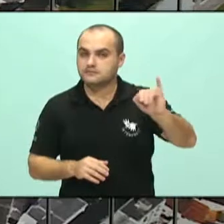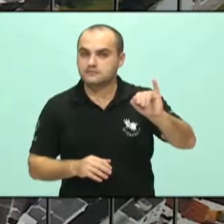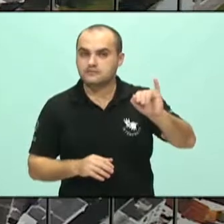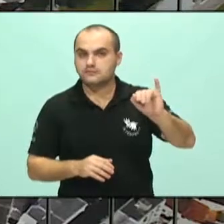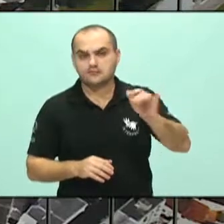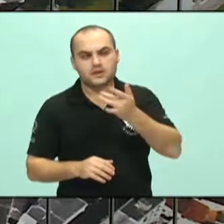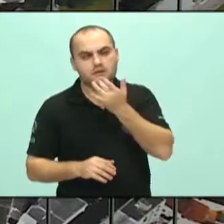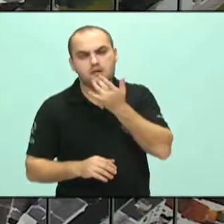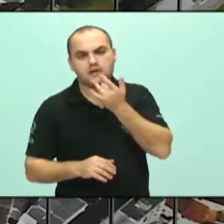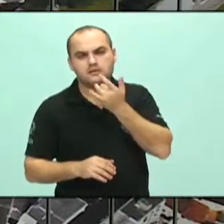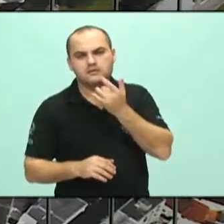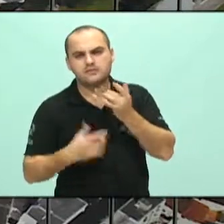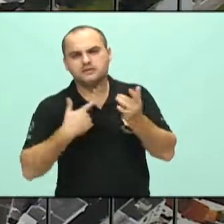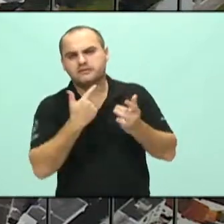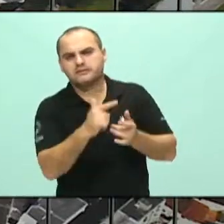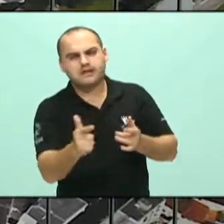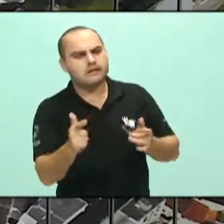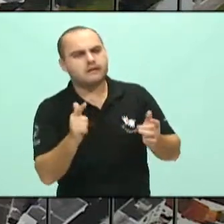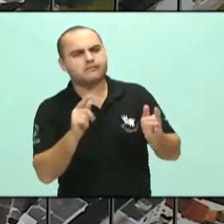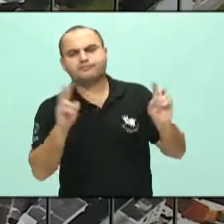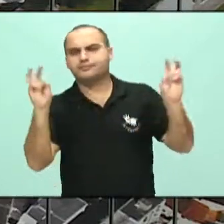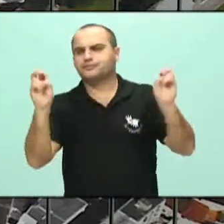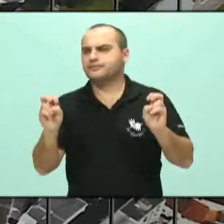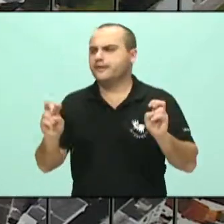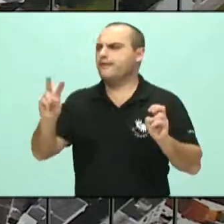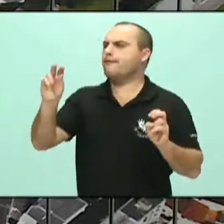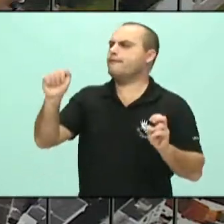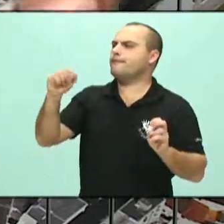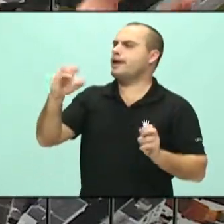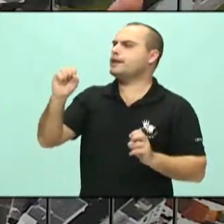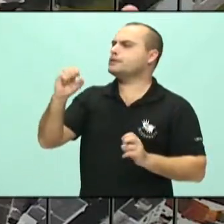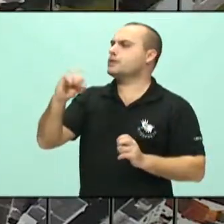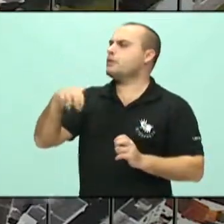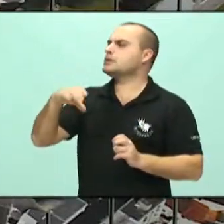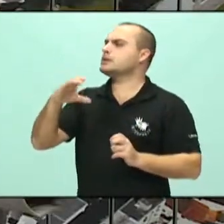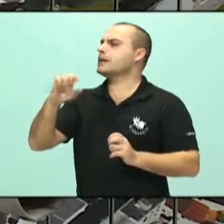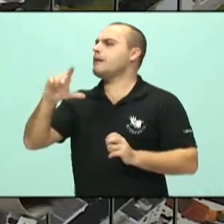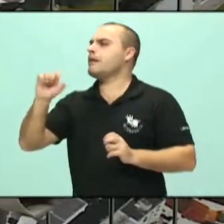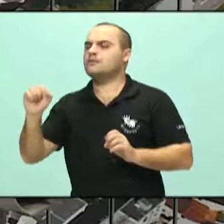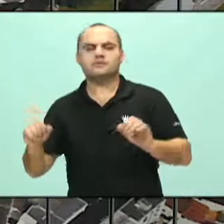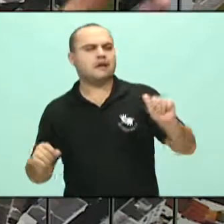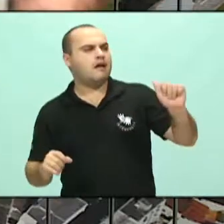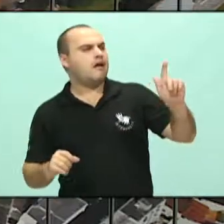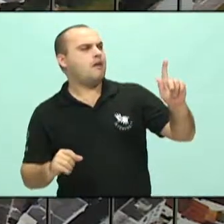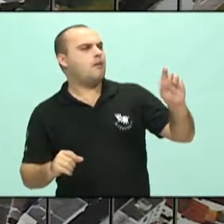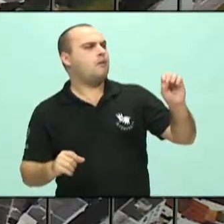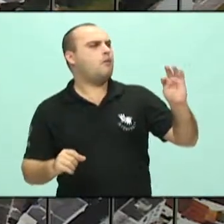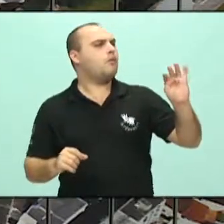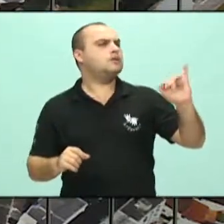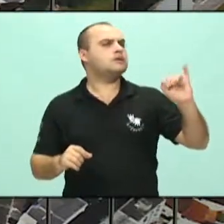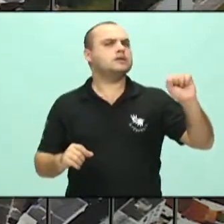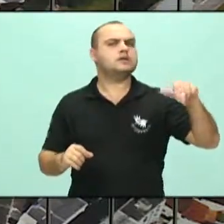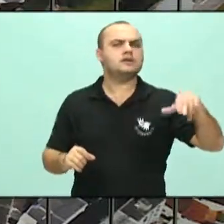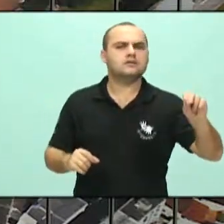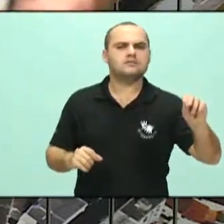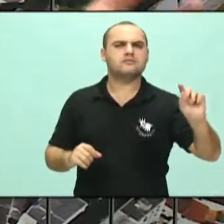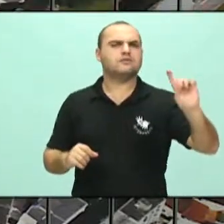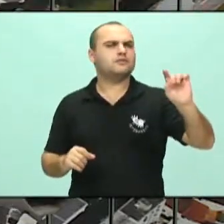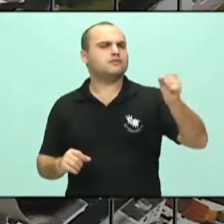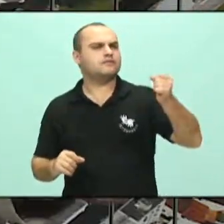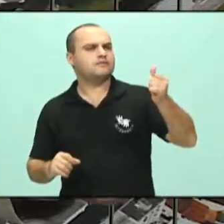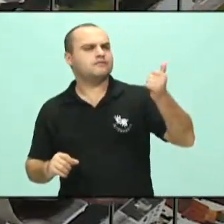acertadamente, para não entrar em polêmica, é Vasconcelos, é Agostinho, é 1824,